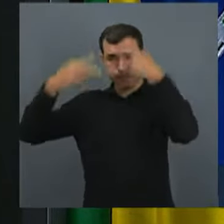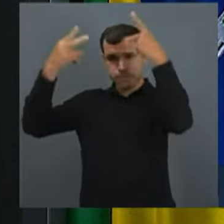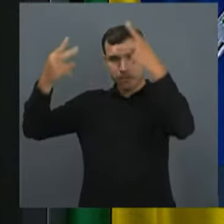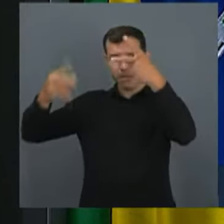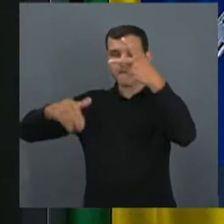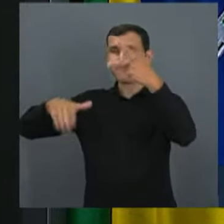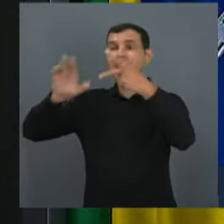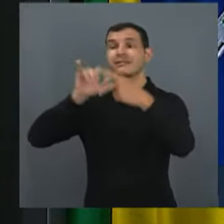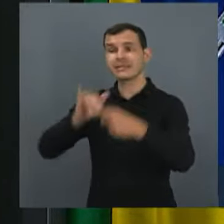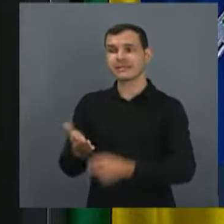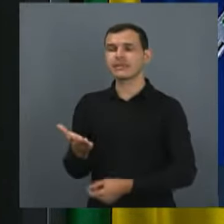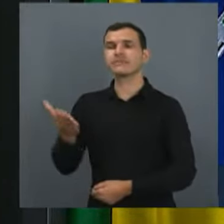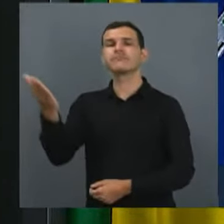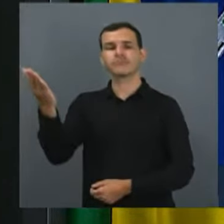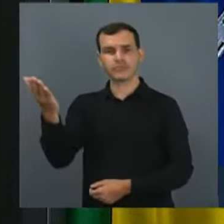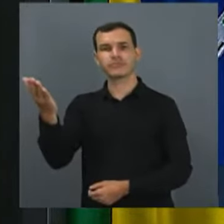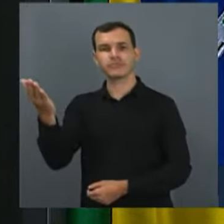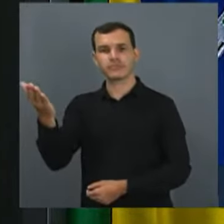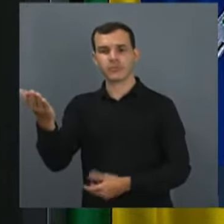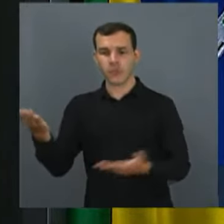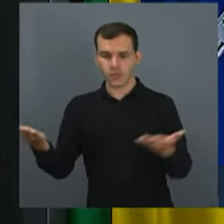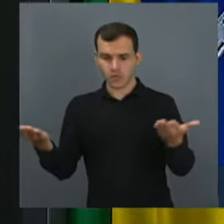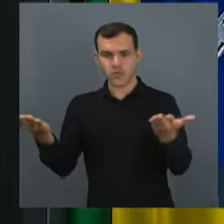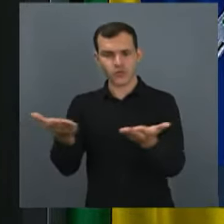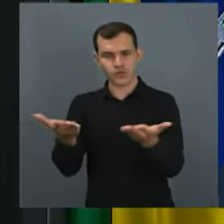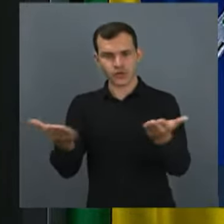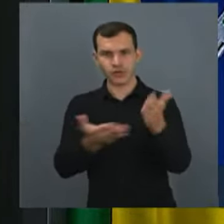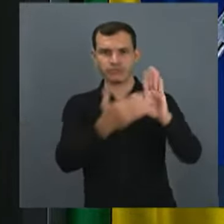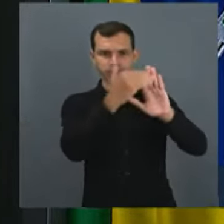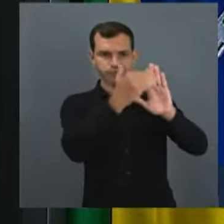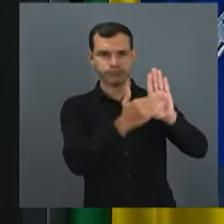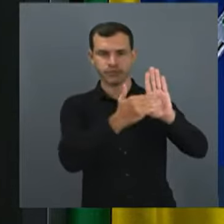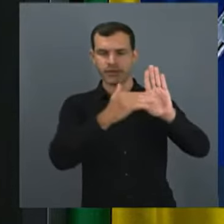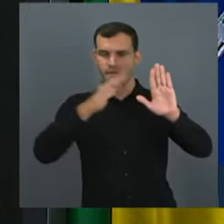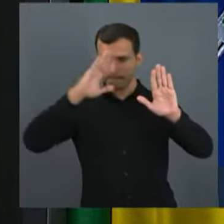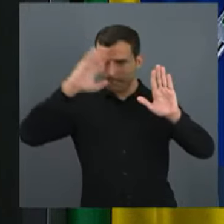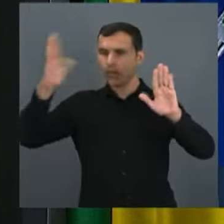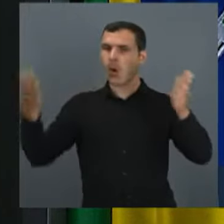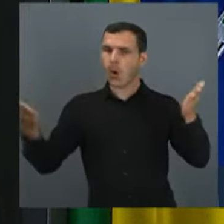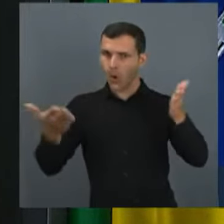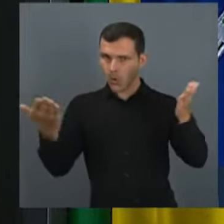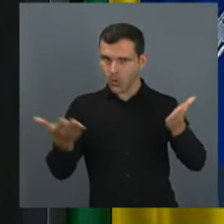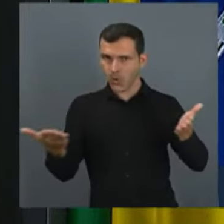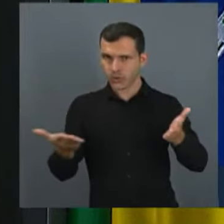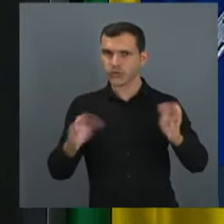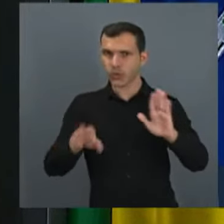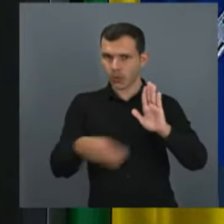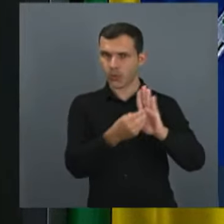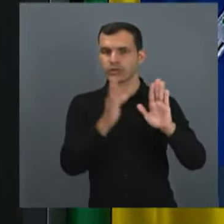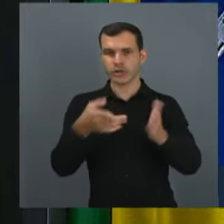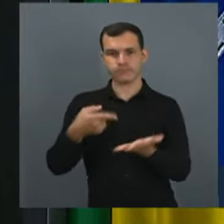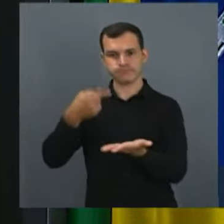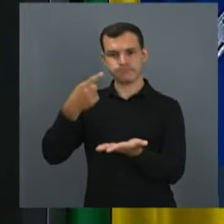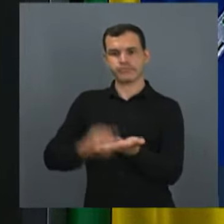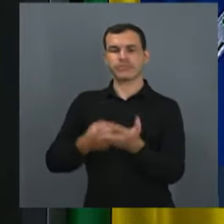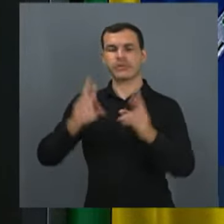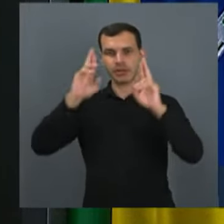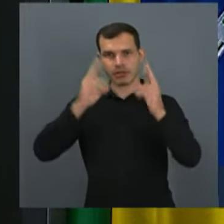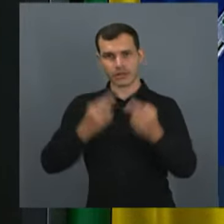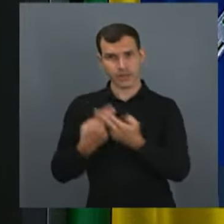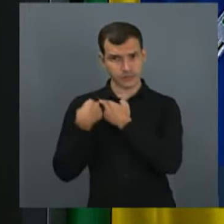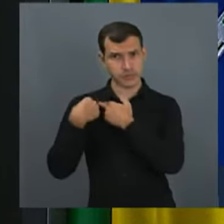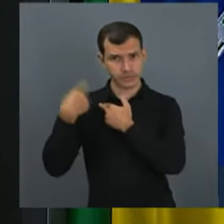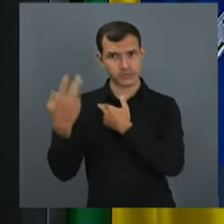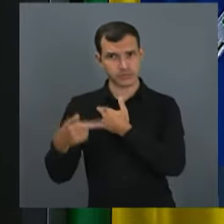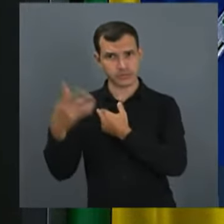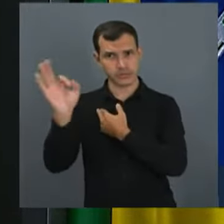se essa atitude do senhor colocar essa pauta como prioridade, como o senhor está colocando aqui, tendo esse compromisso, que o senhor